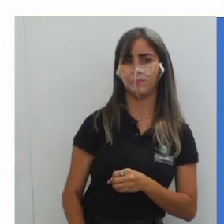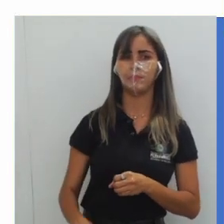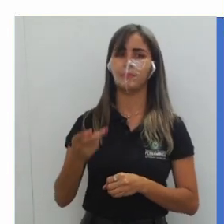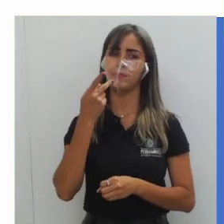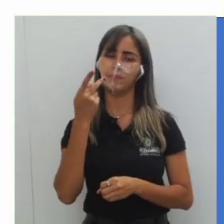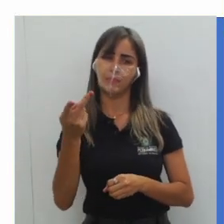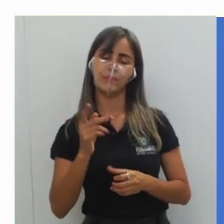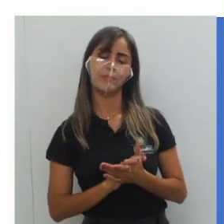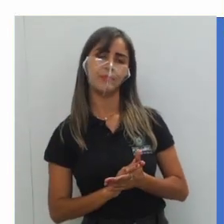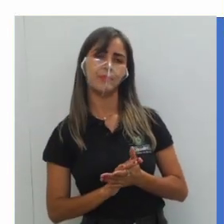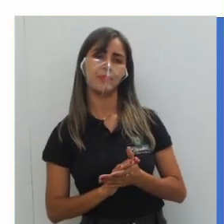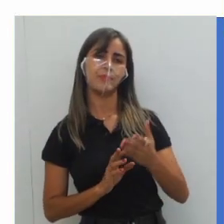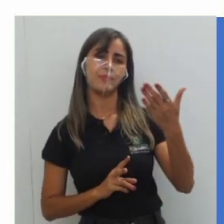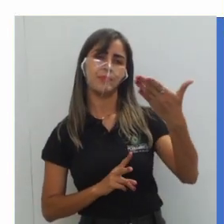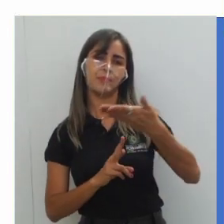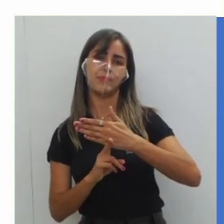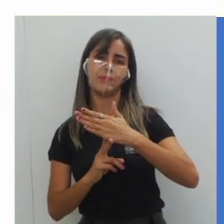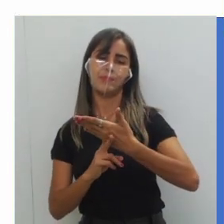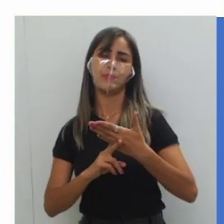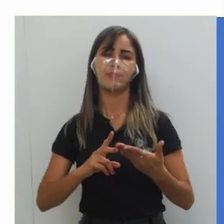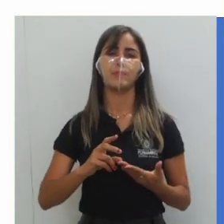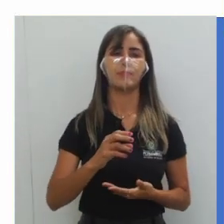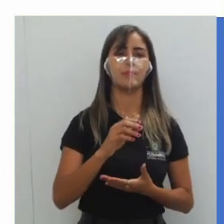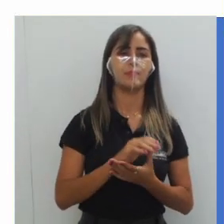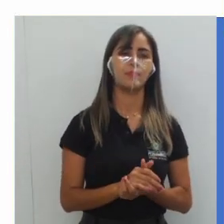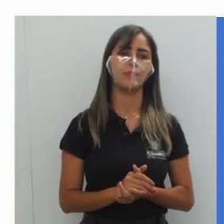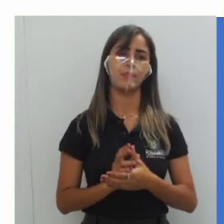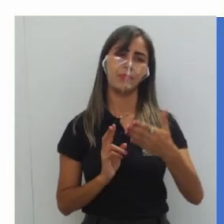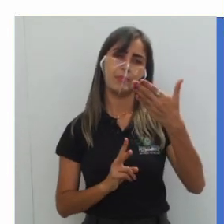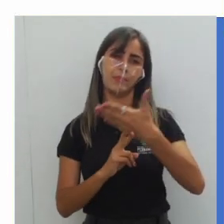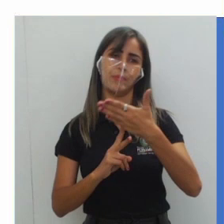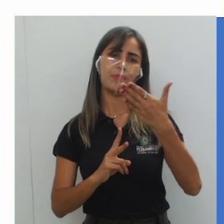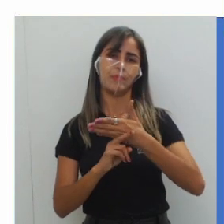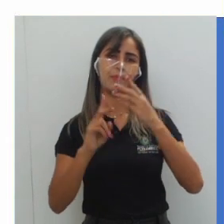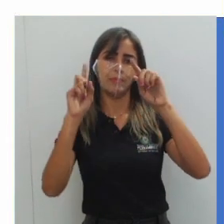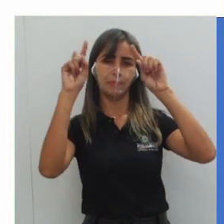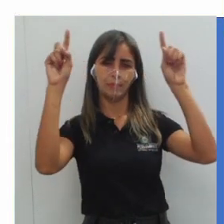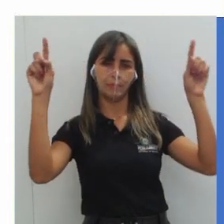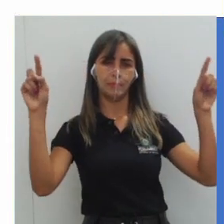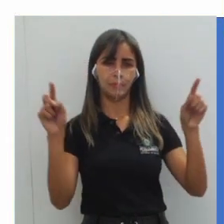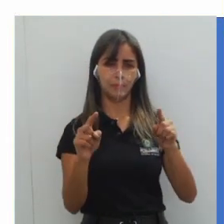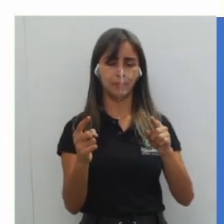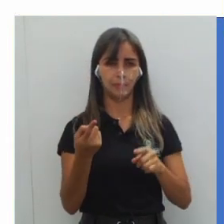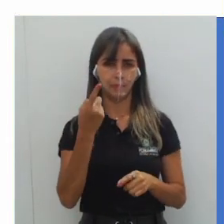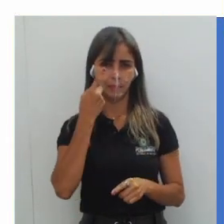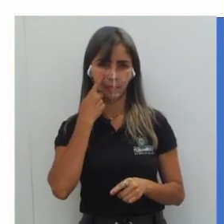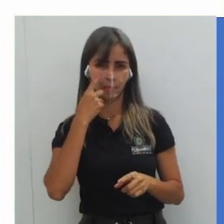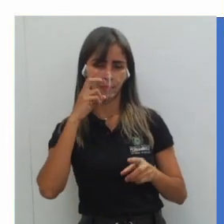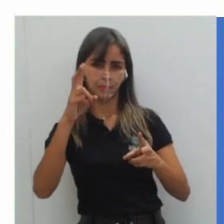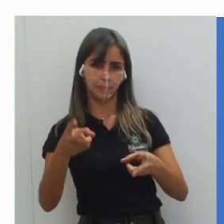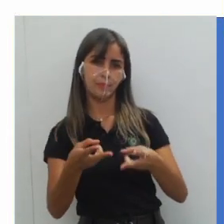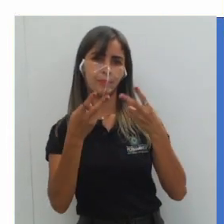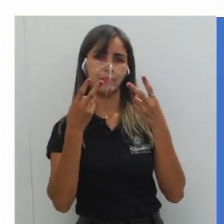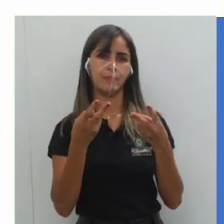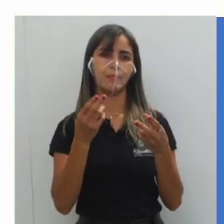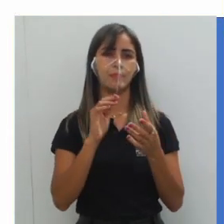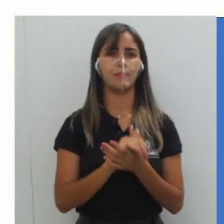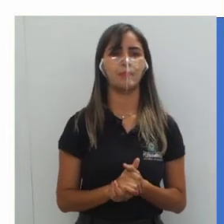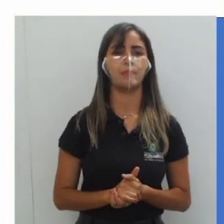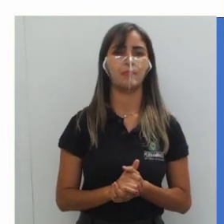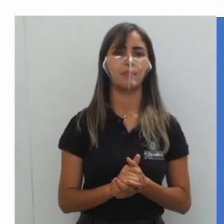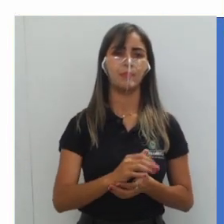ou pronome. O verbo to be no presente, eu trouxe aí em parênteses, se vocês perceberem, a